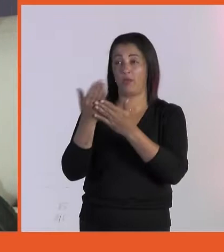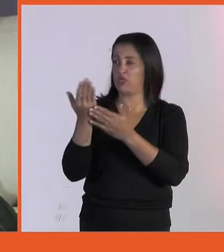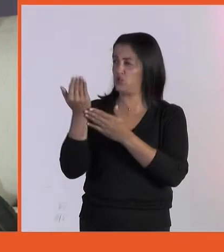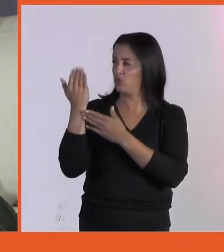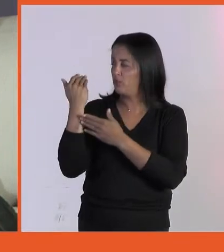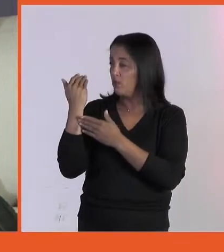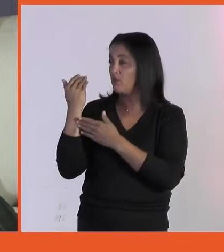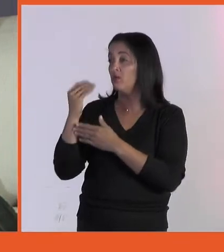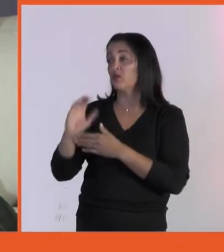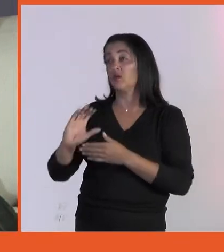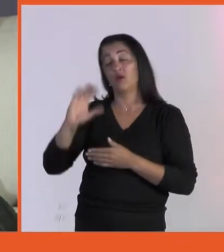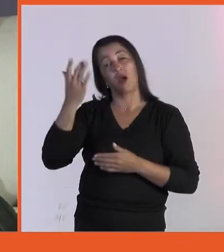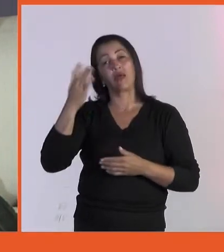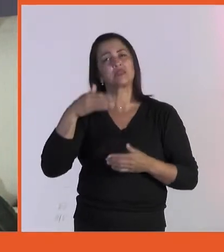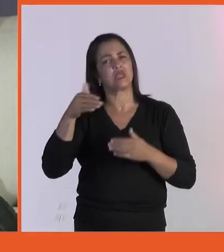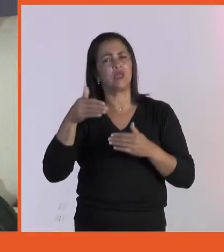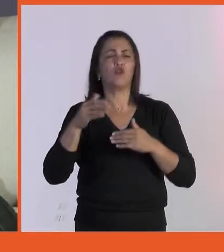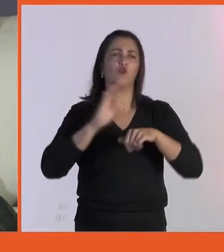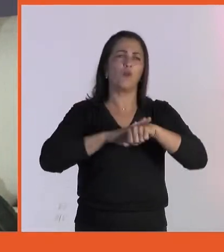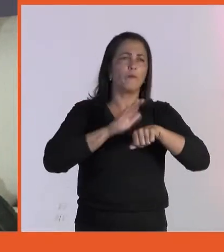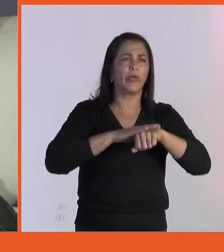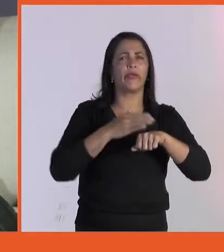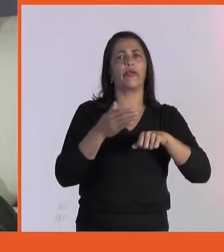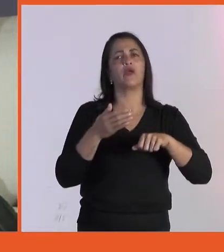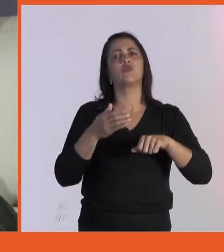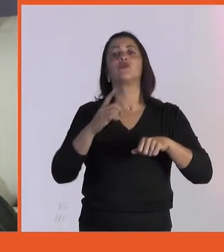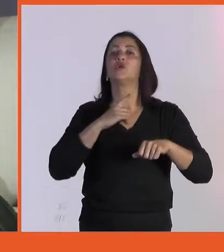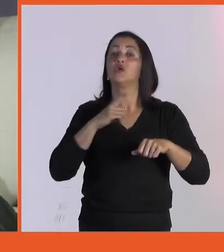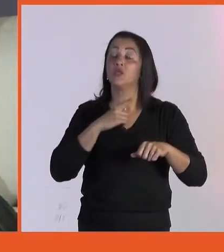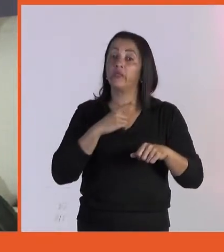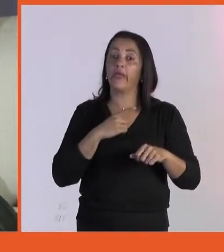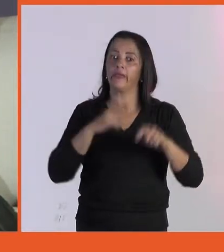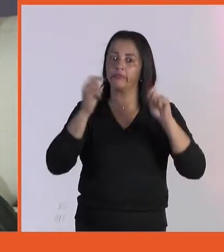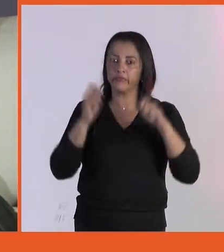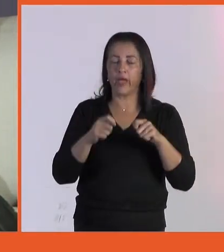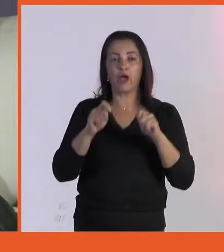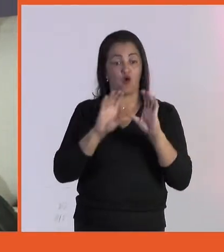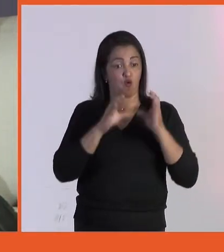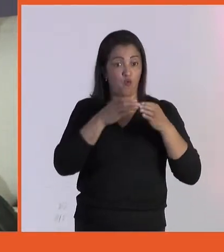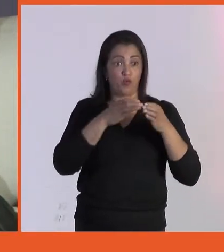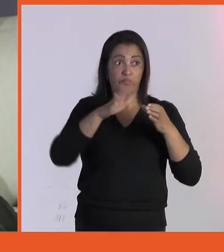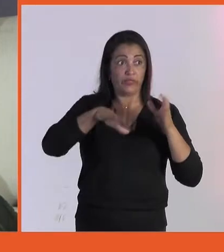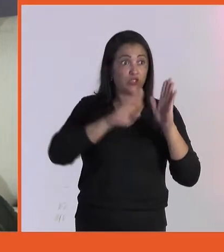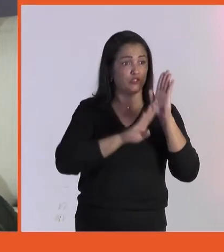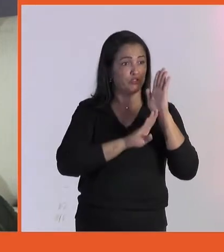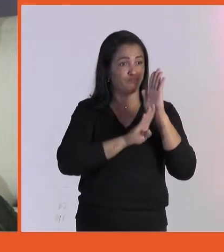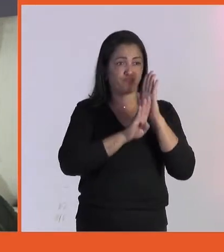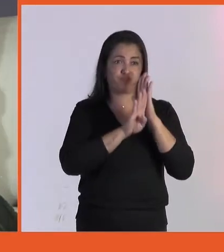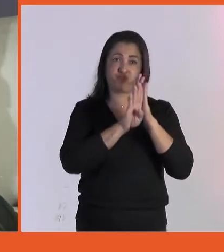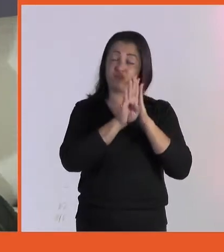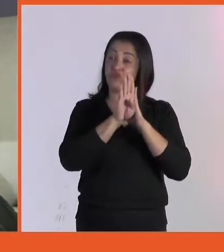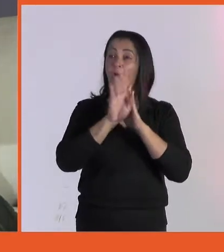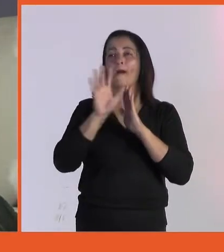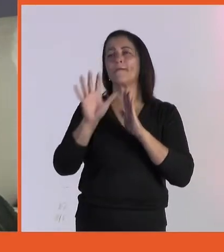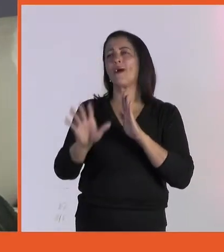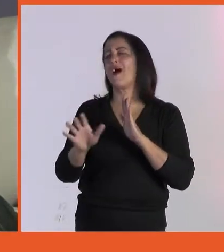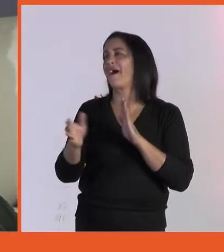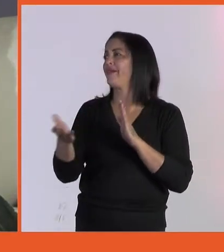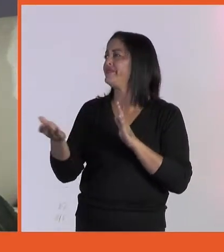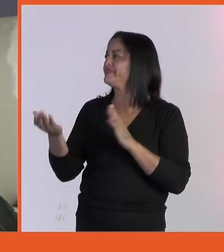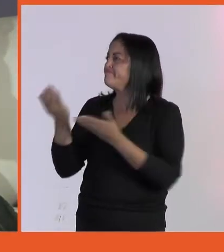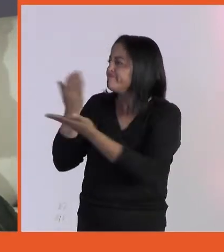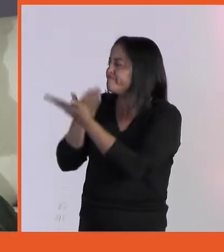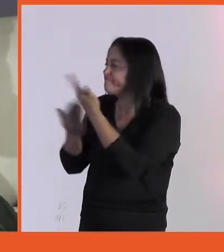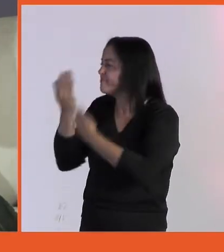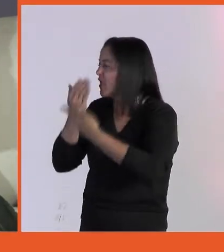poucos, a gente tinha pouco inscrito, né? Na época. Ah, a gente tinha uma comunidade já bem engajada, mas menos. Você não imagina